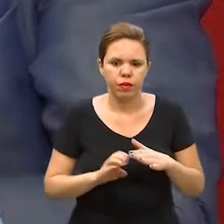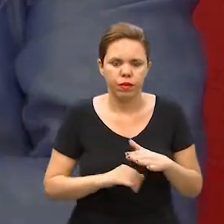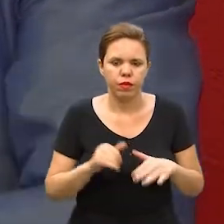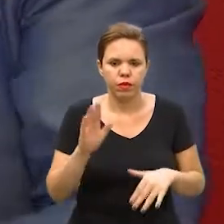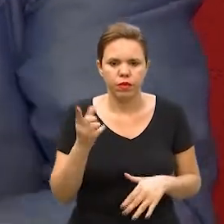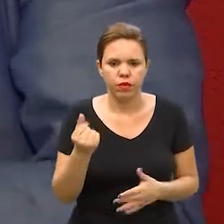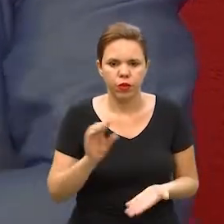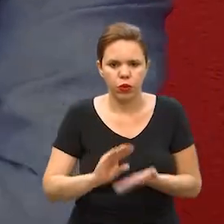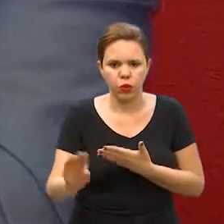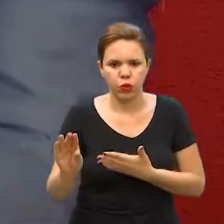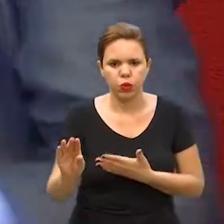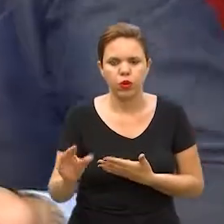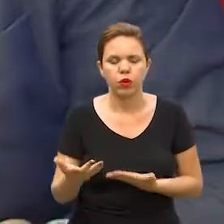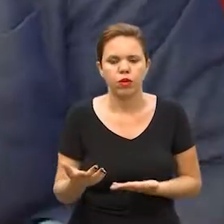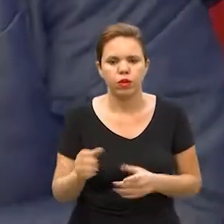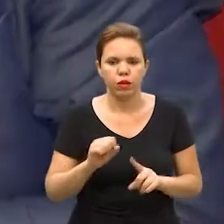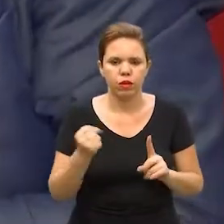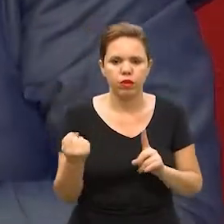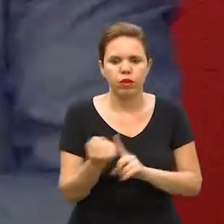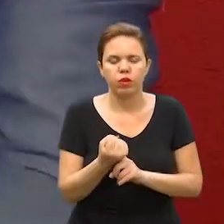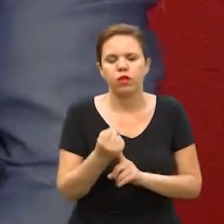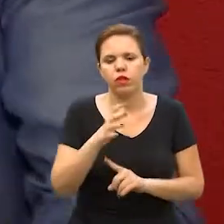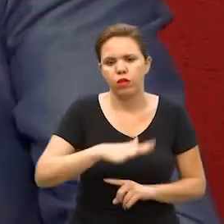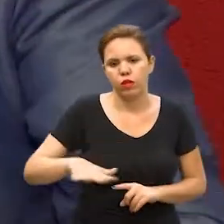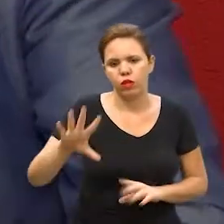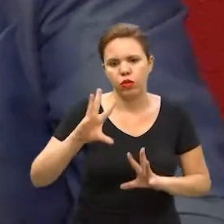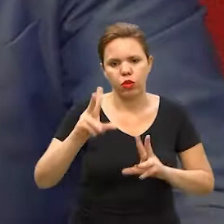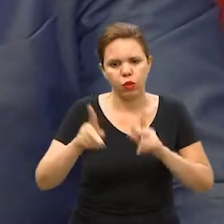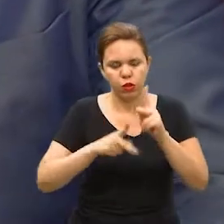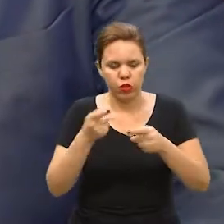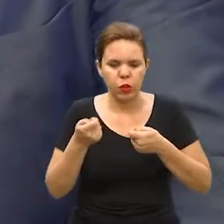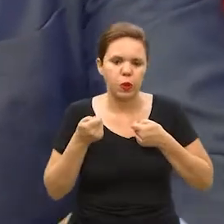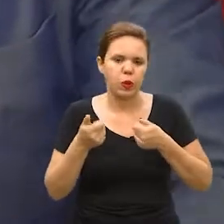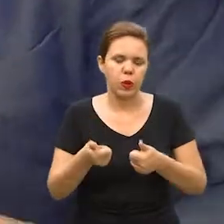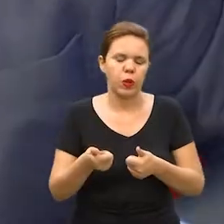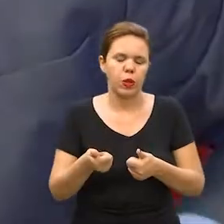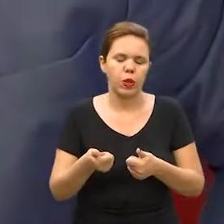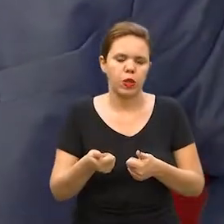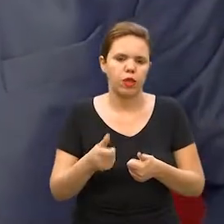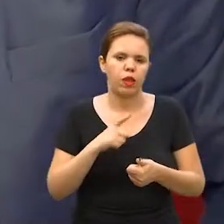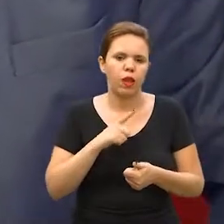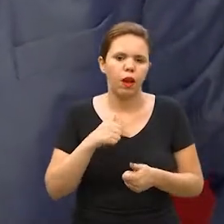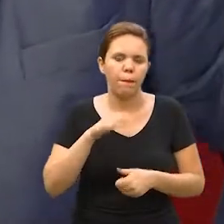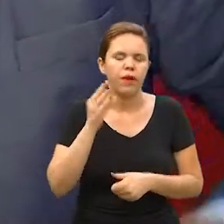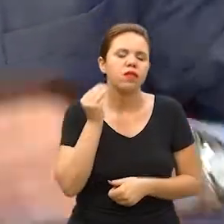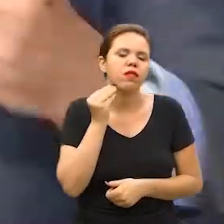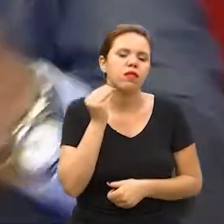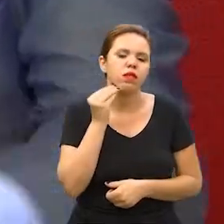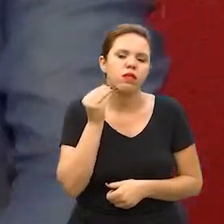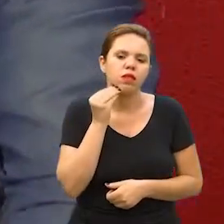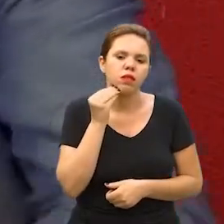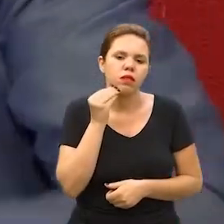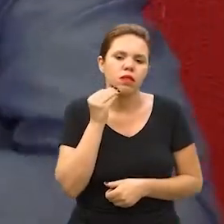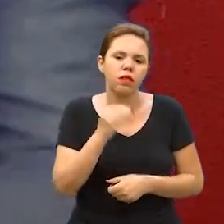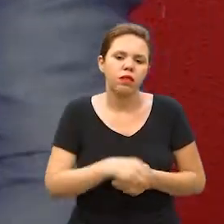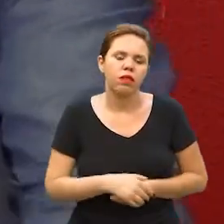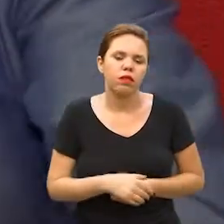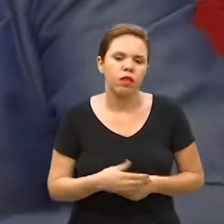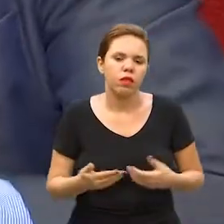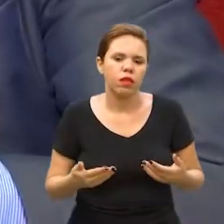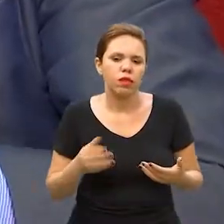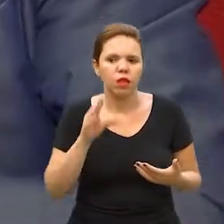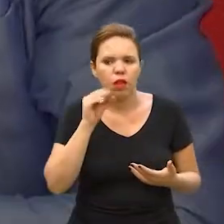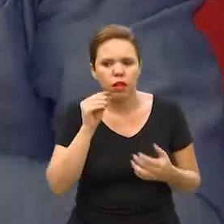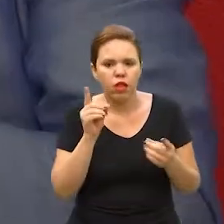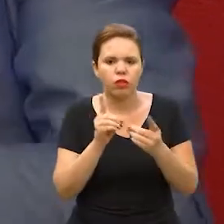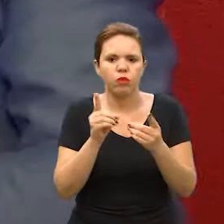mais dinheiro, mais riqueza na sociedade como um todo mundo se beneficia, porque você acaba tendo mais oportunidades para